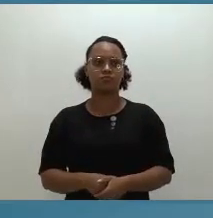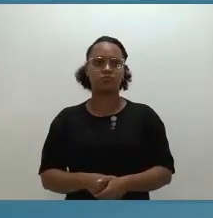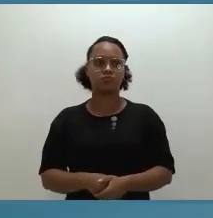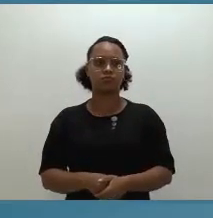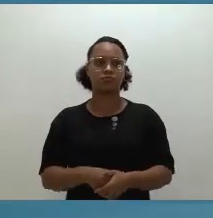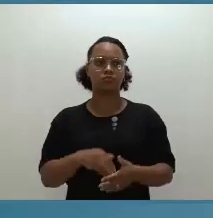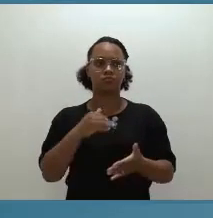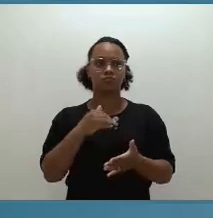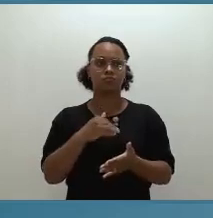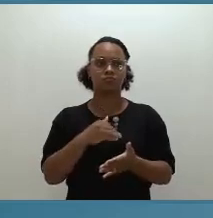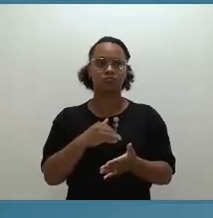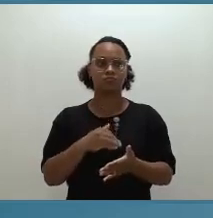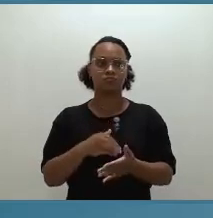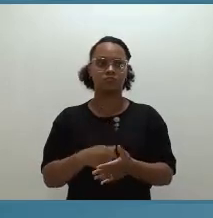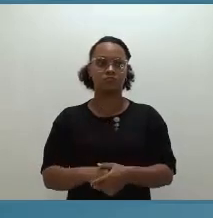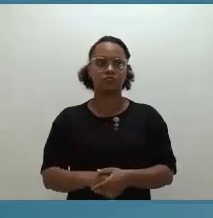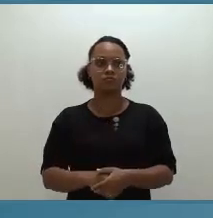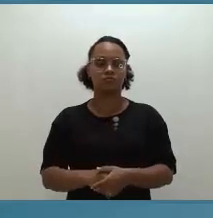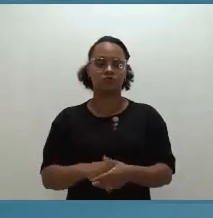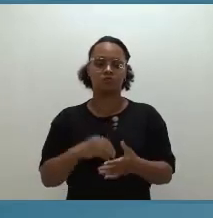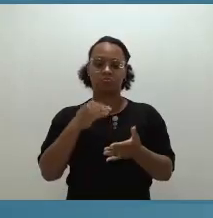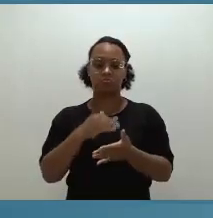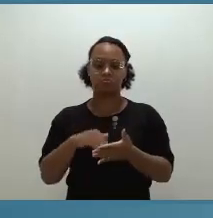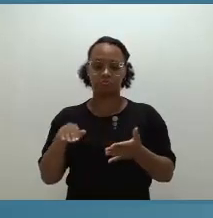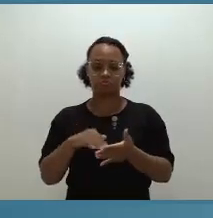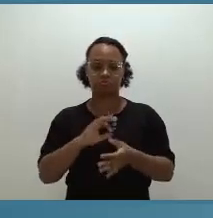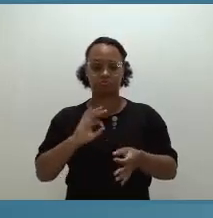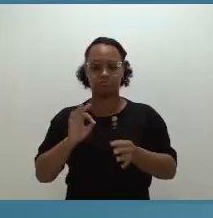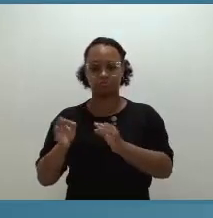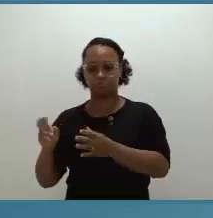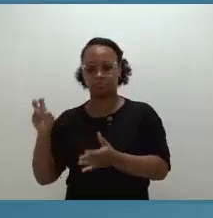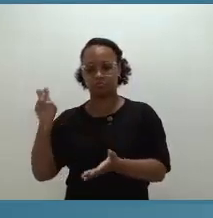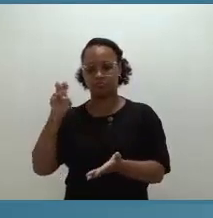administrativo da disciplina de instância